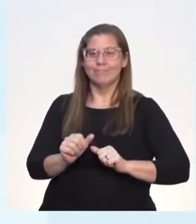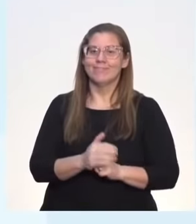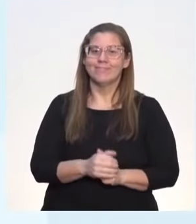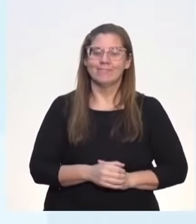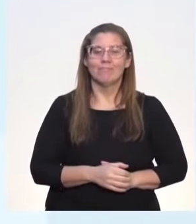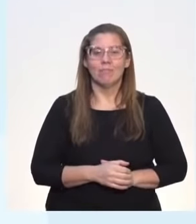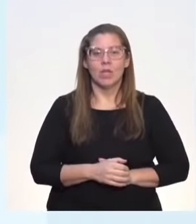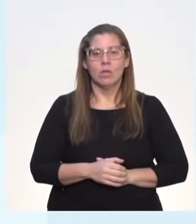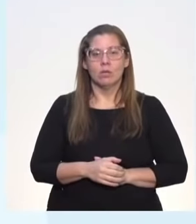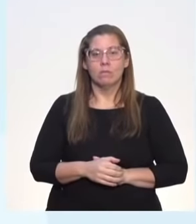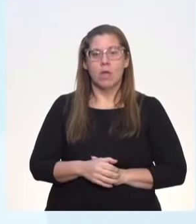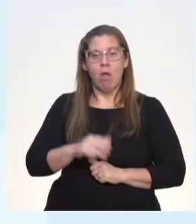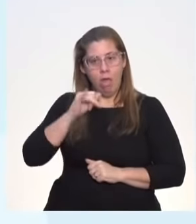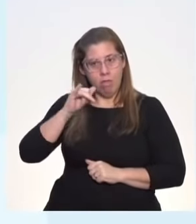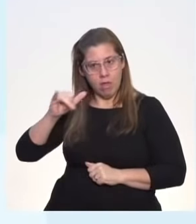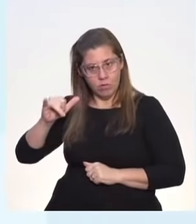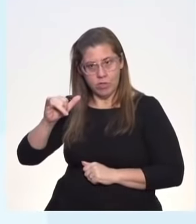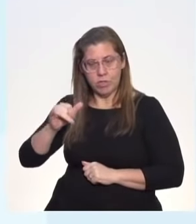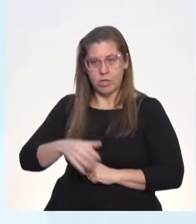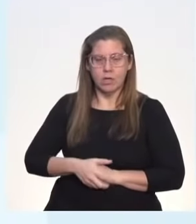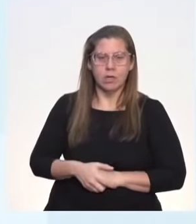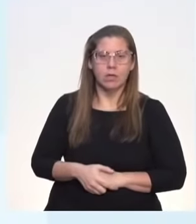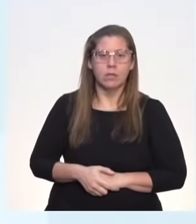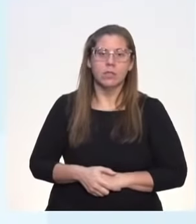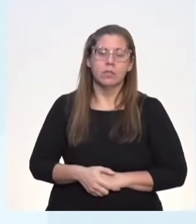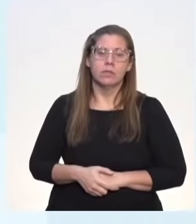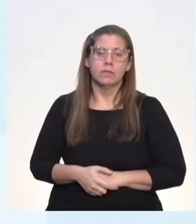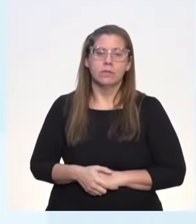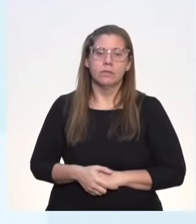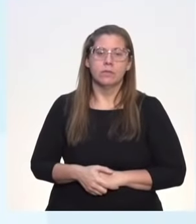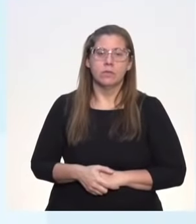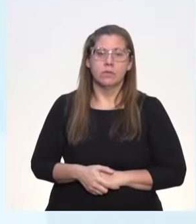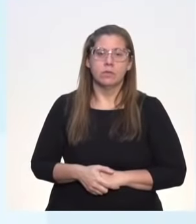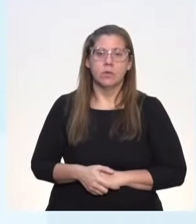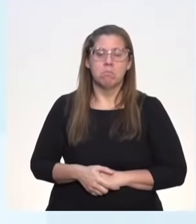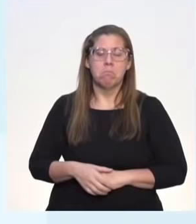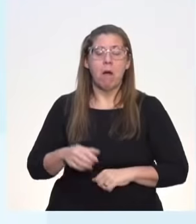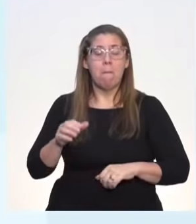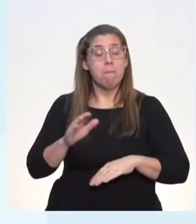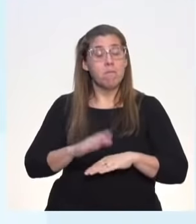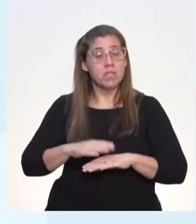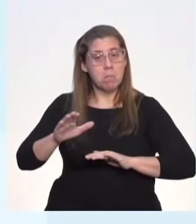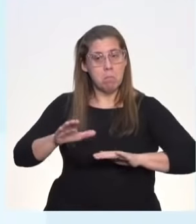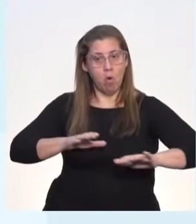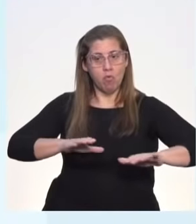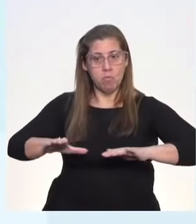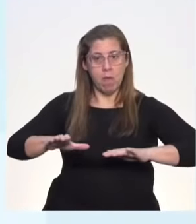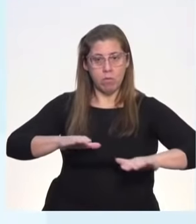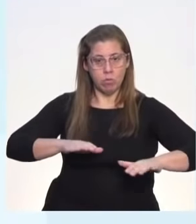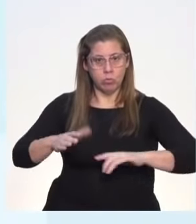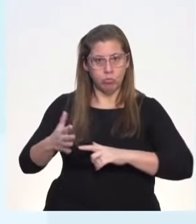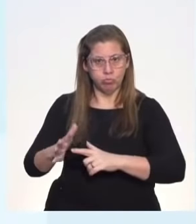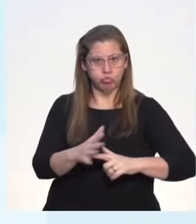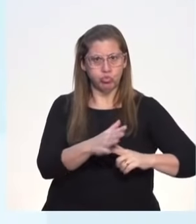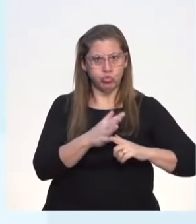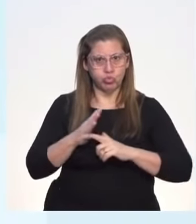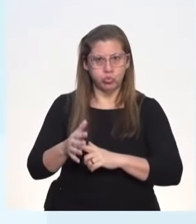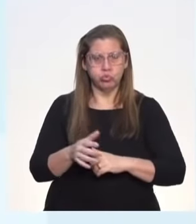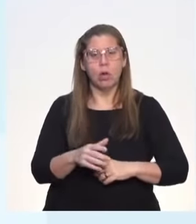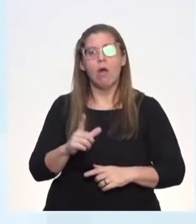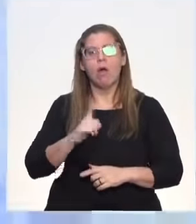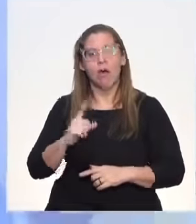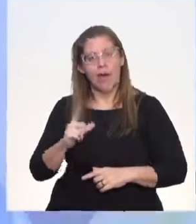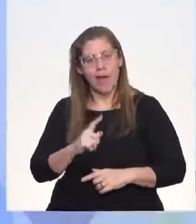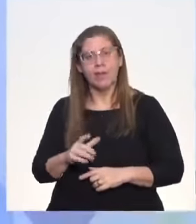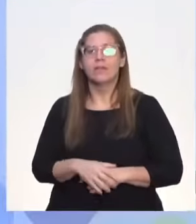energia de uma modalidade né de uma forma para gerar movimento de turbina E